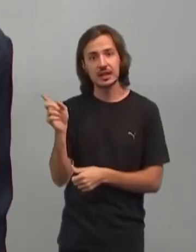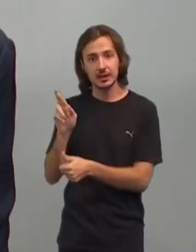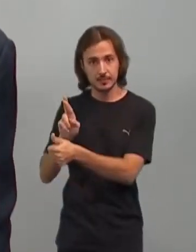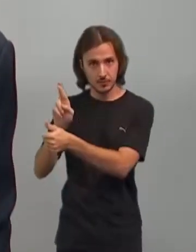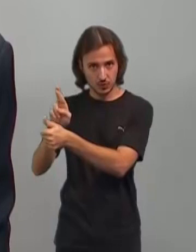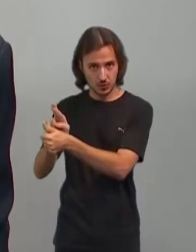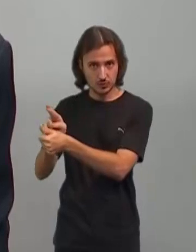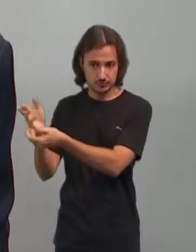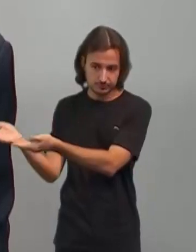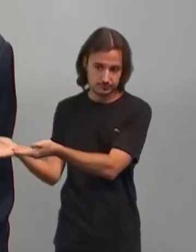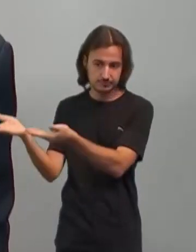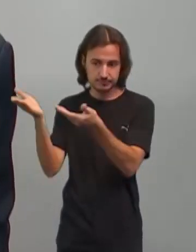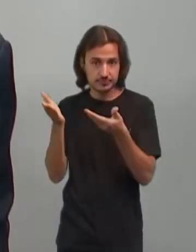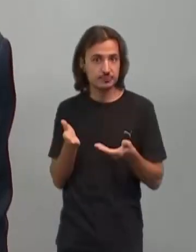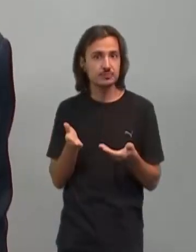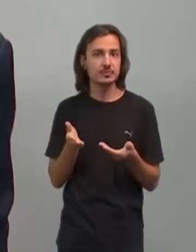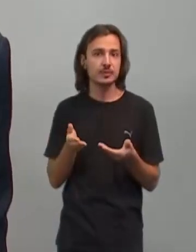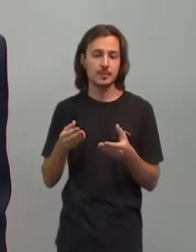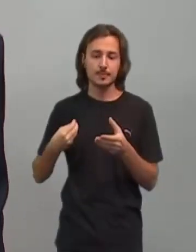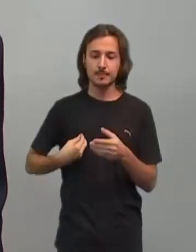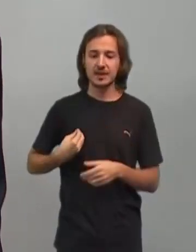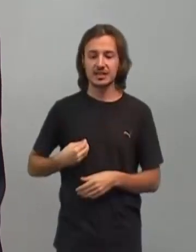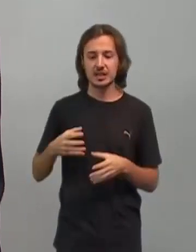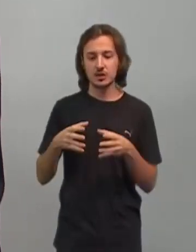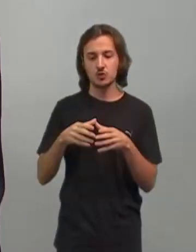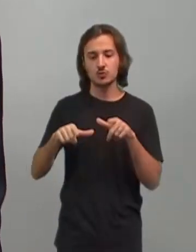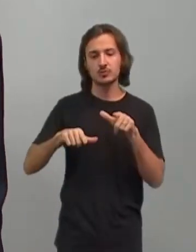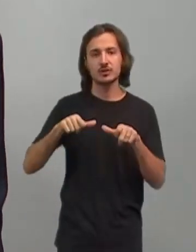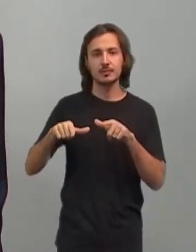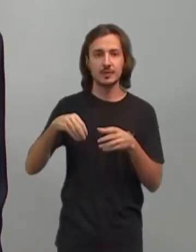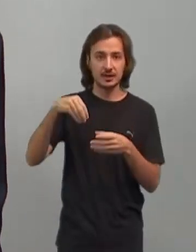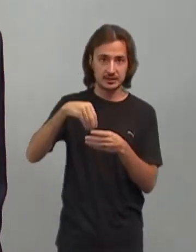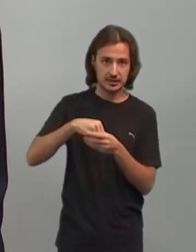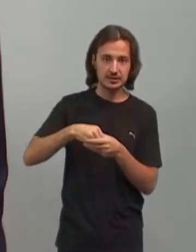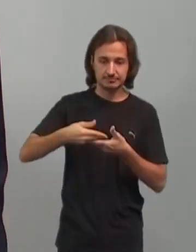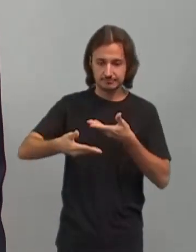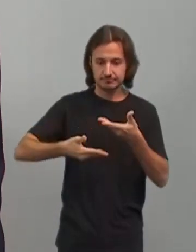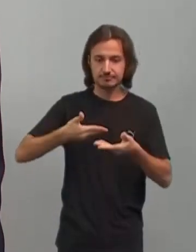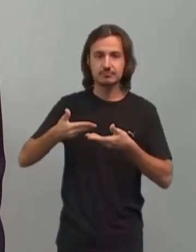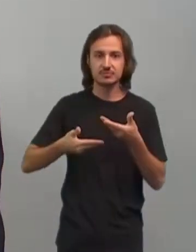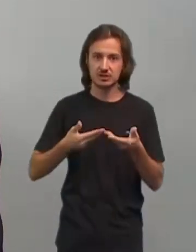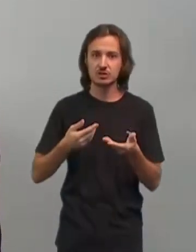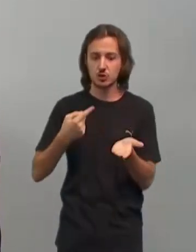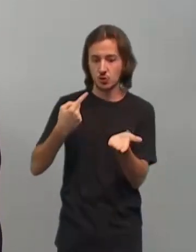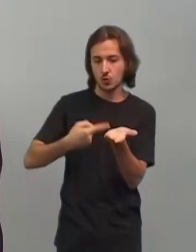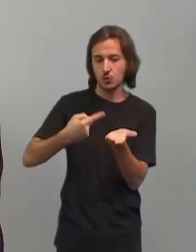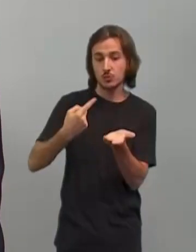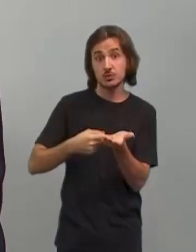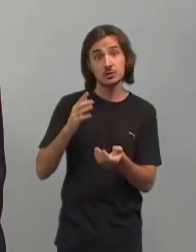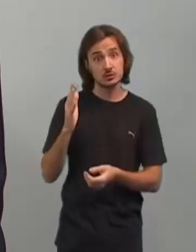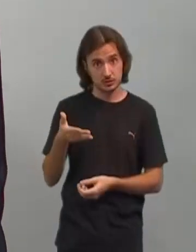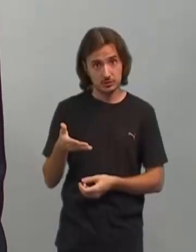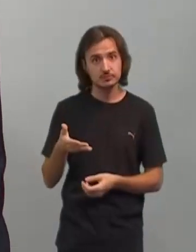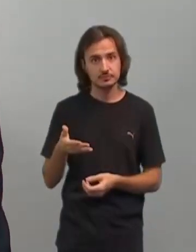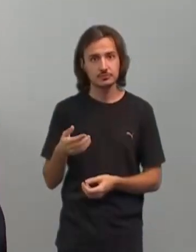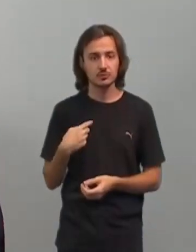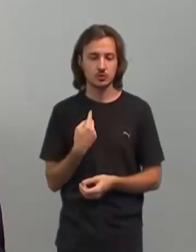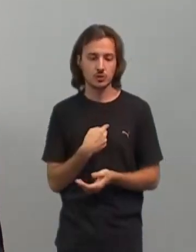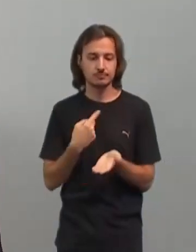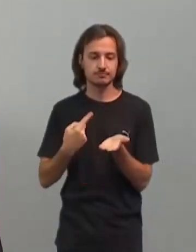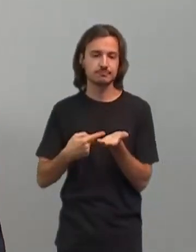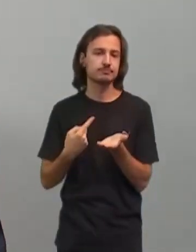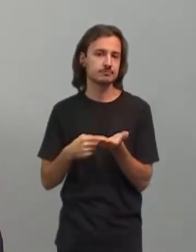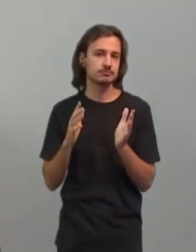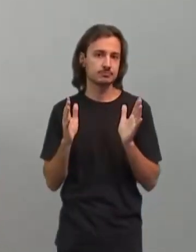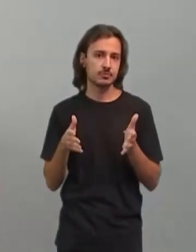para participar desse grupo de trabalho, e isso já está ajustado. Então, eu peço a